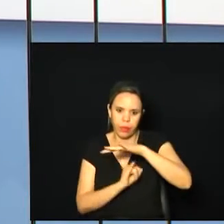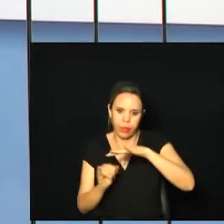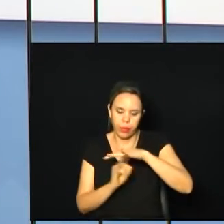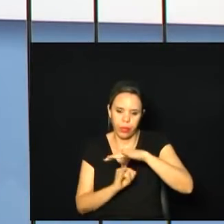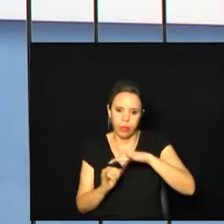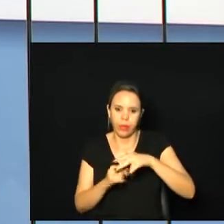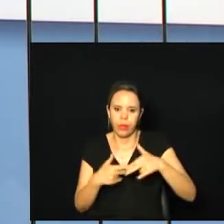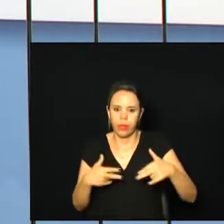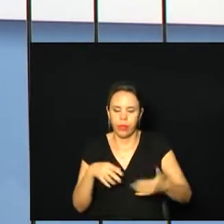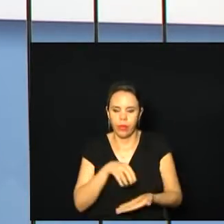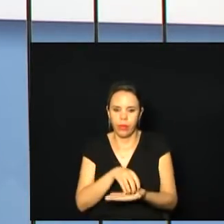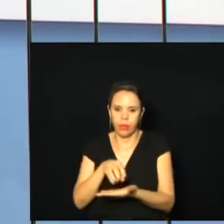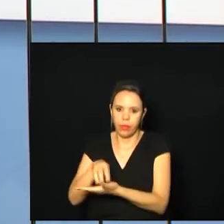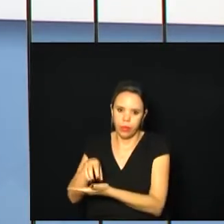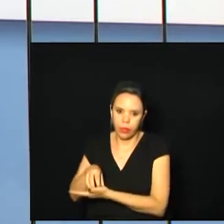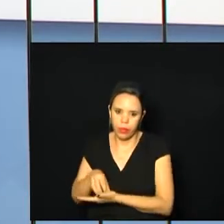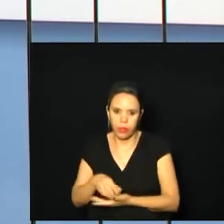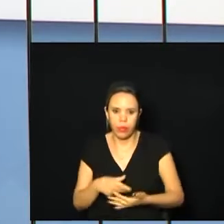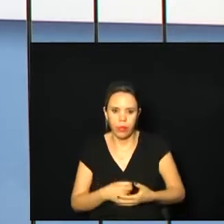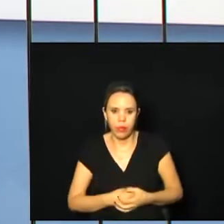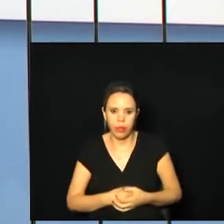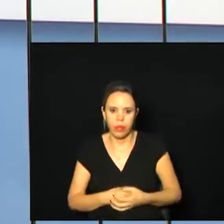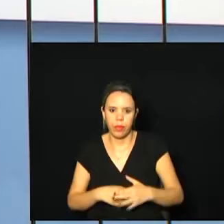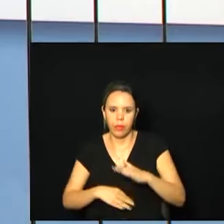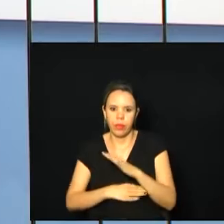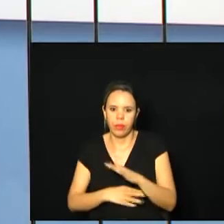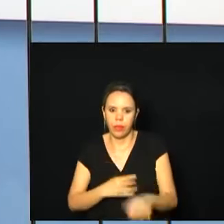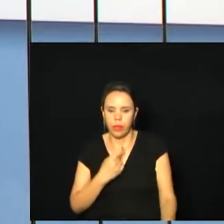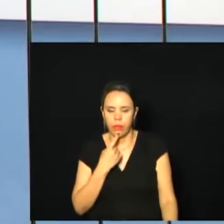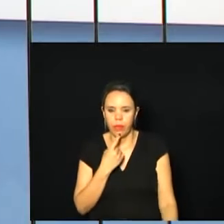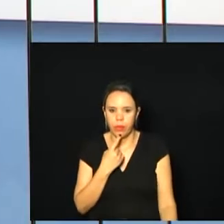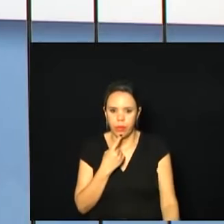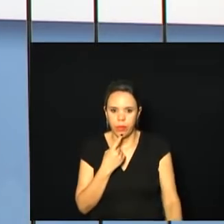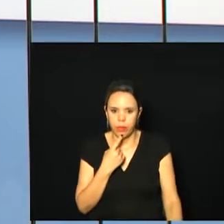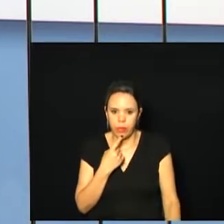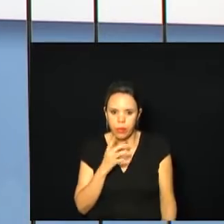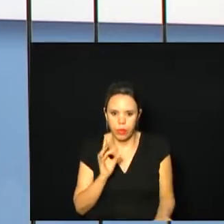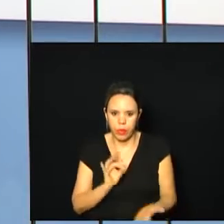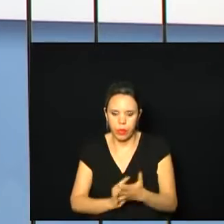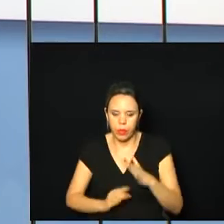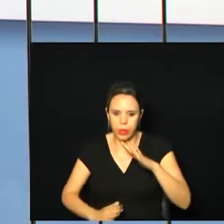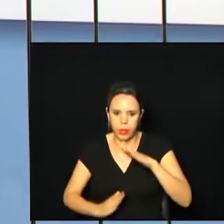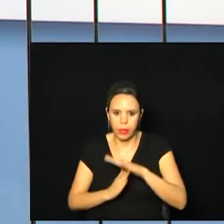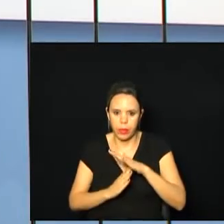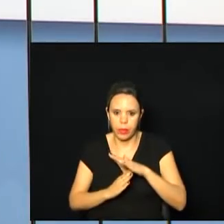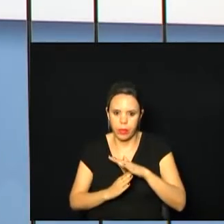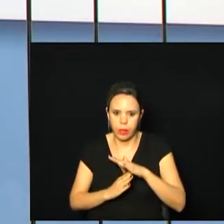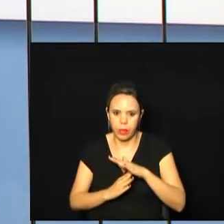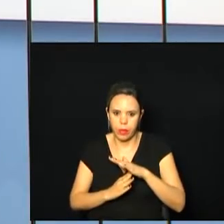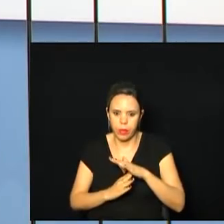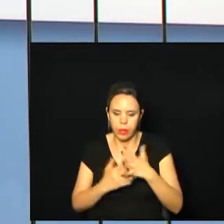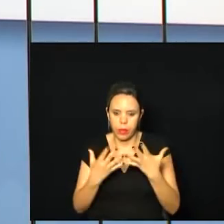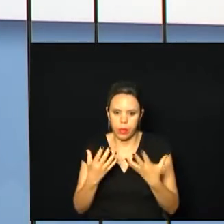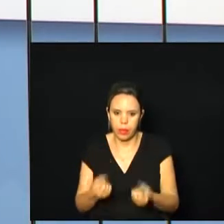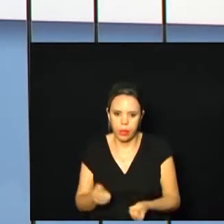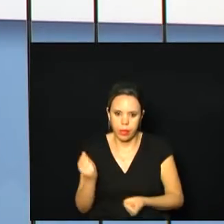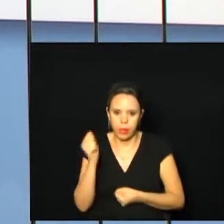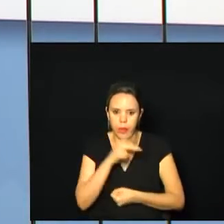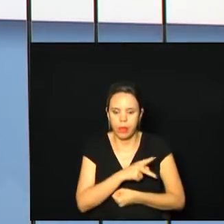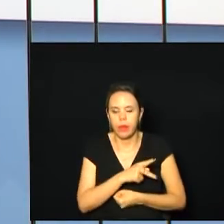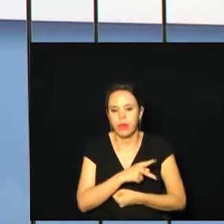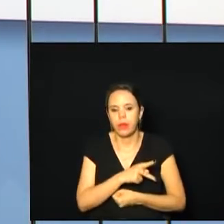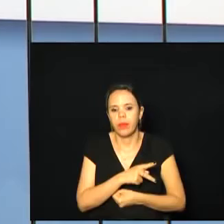suas autarquias, fundações e da Câmara Municipal, fixando o limite máximo para a concessão da